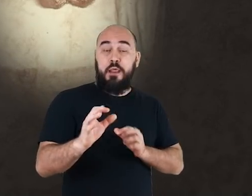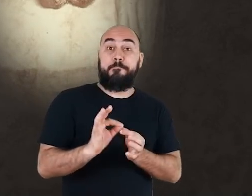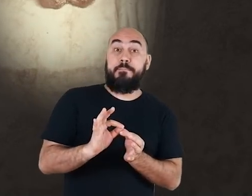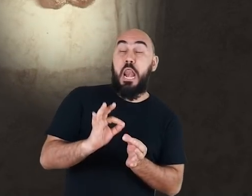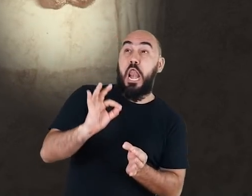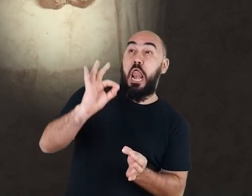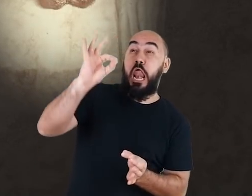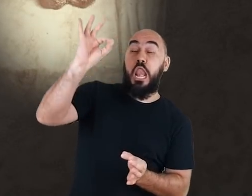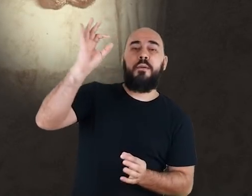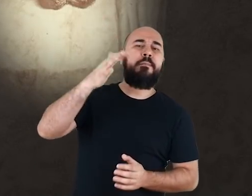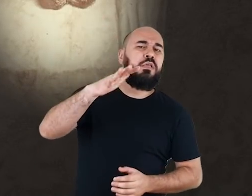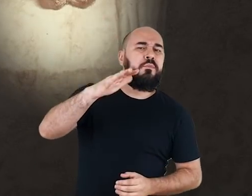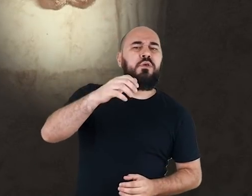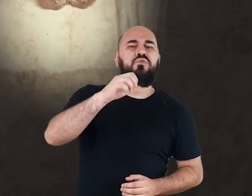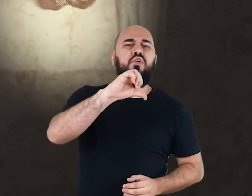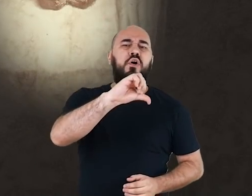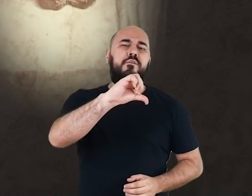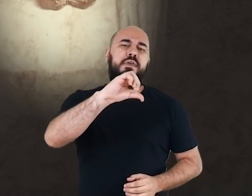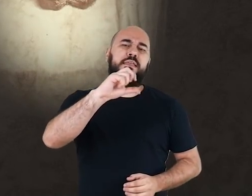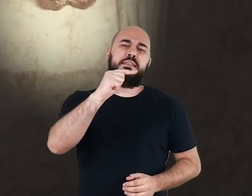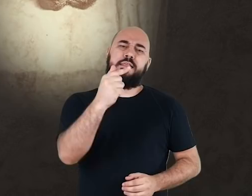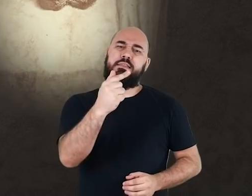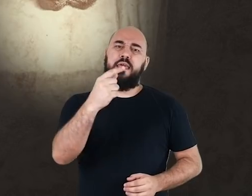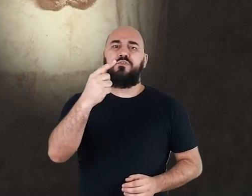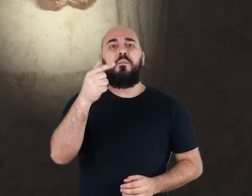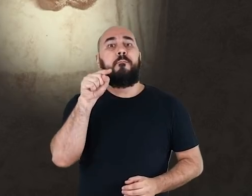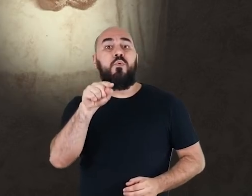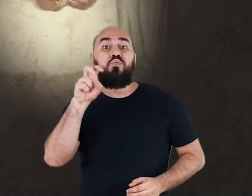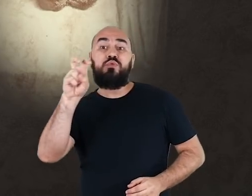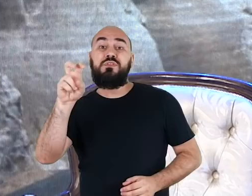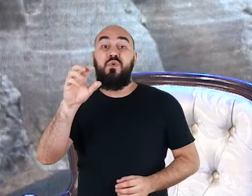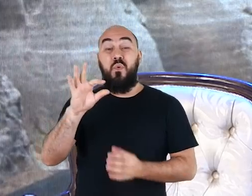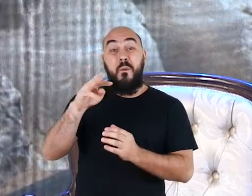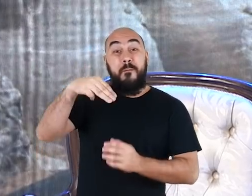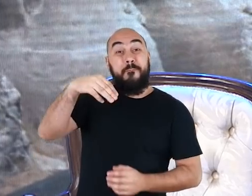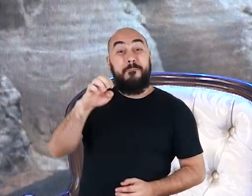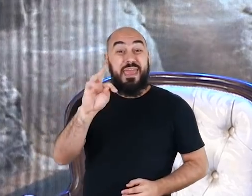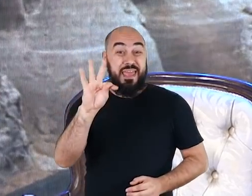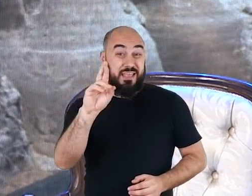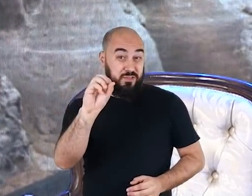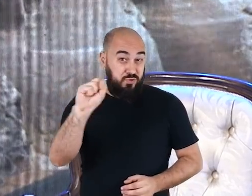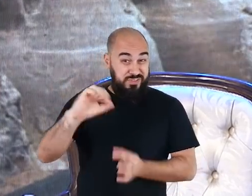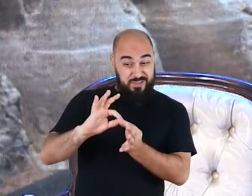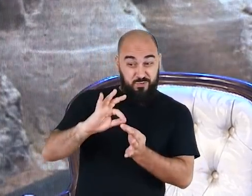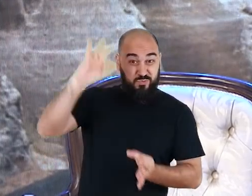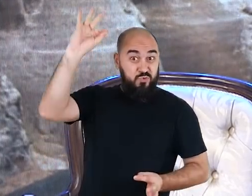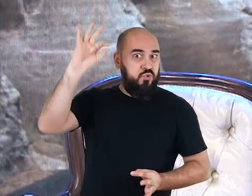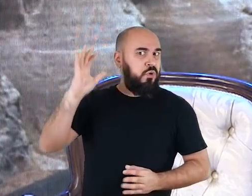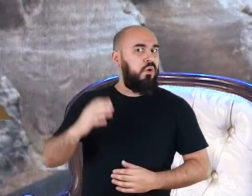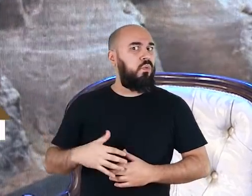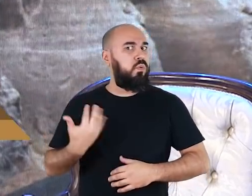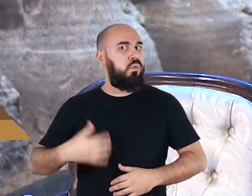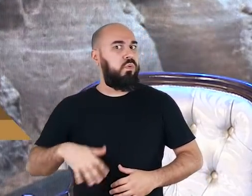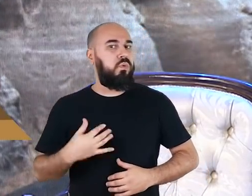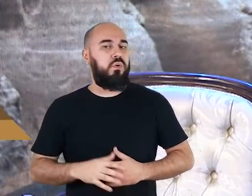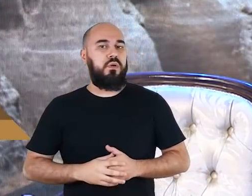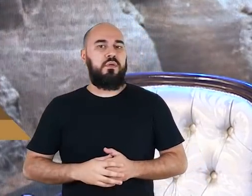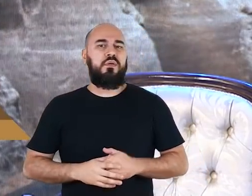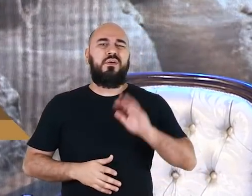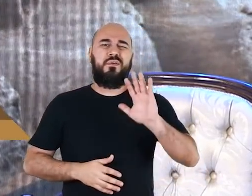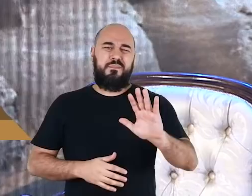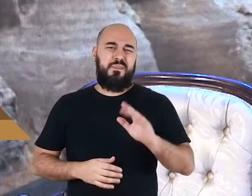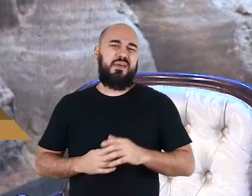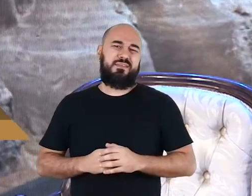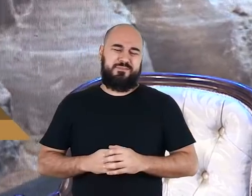de 97,5 metros de altura. Bem, a verdade é que Heródoto não menciona